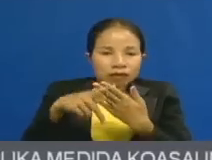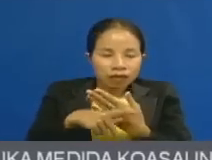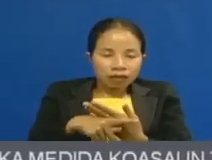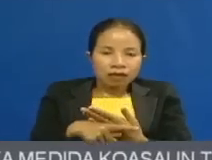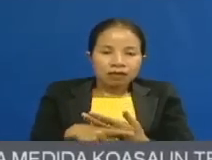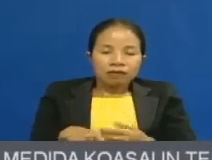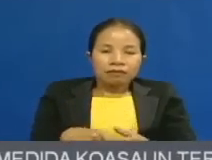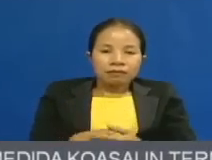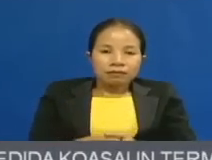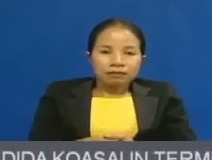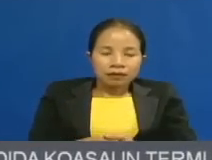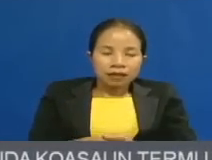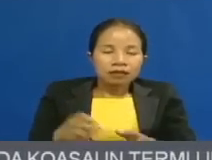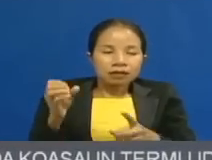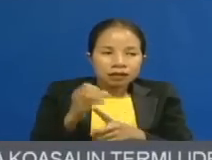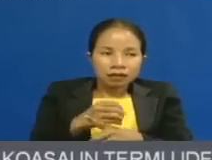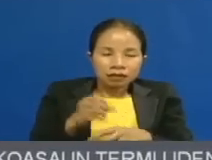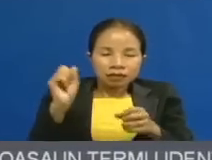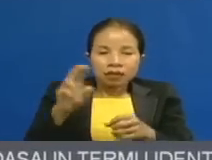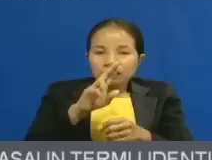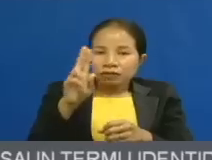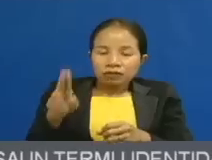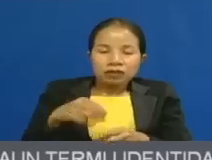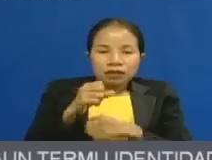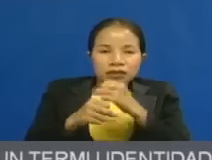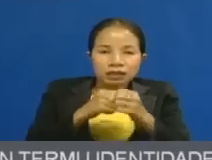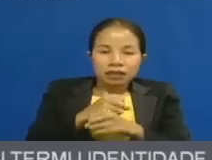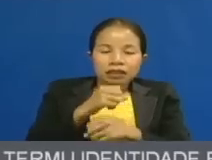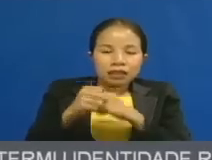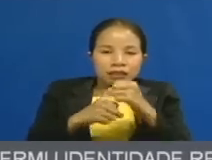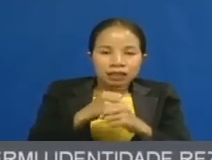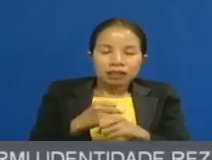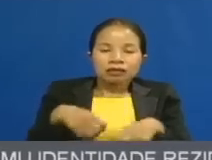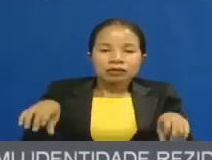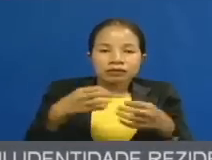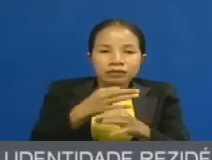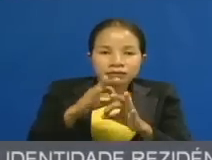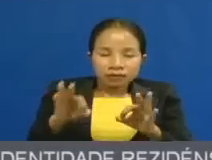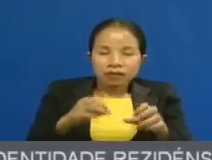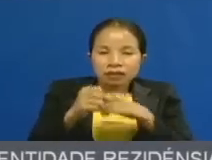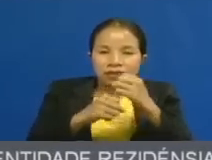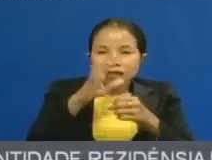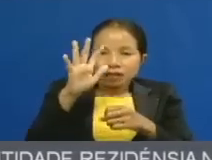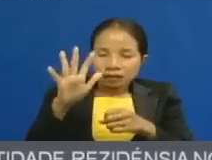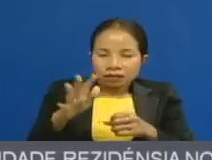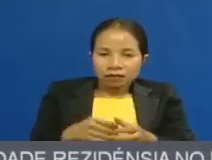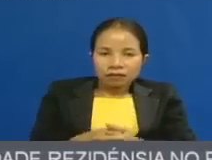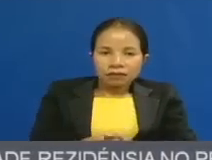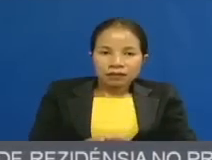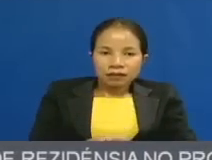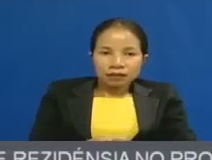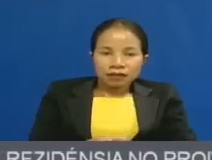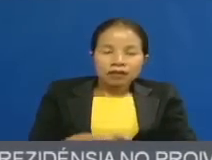de grande opções, atu ita bele executa tinang to mandato de mata ke 5 anos. Né incidência